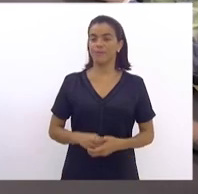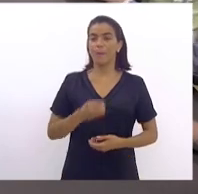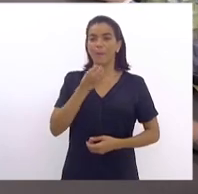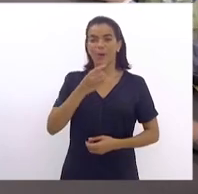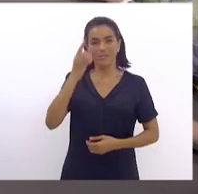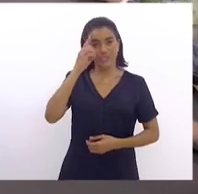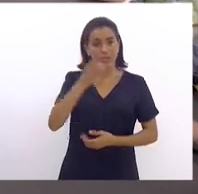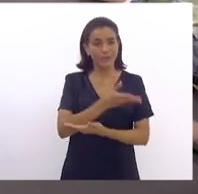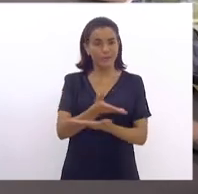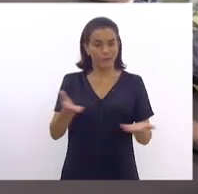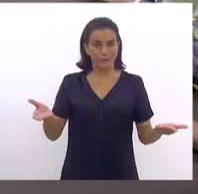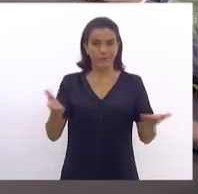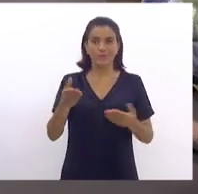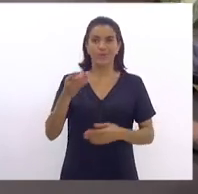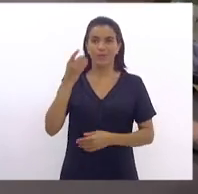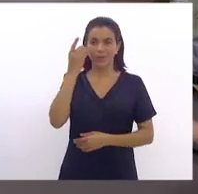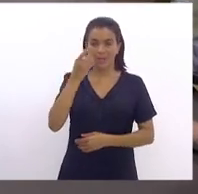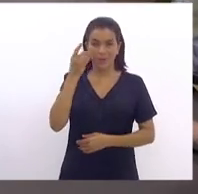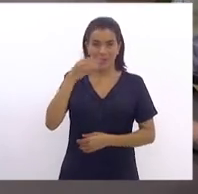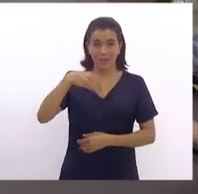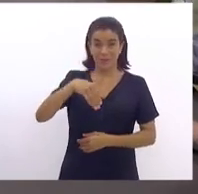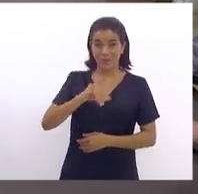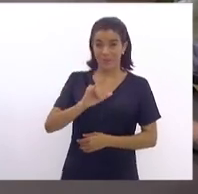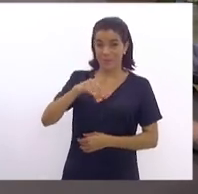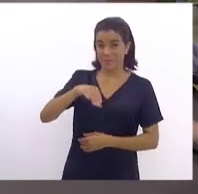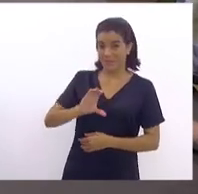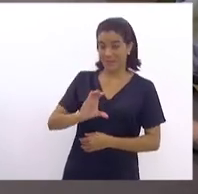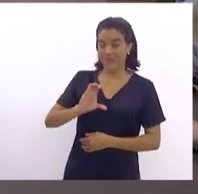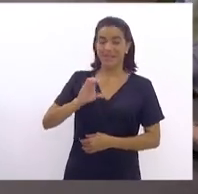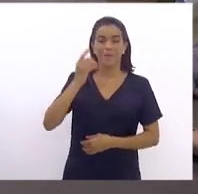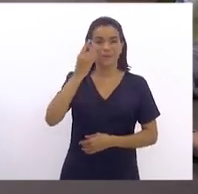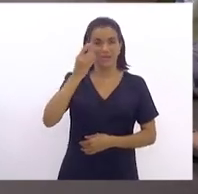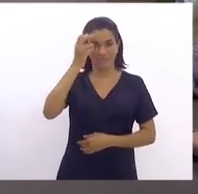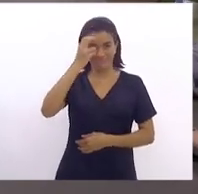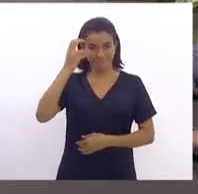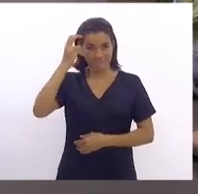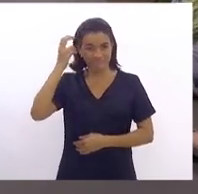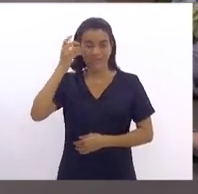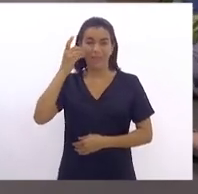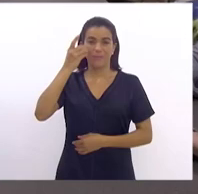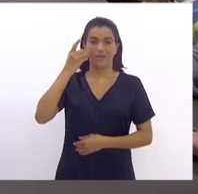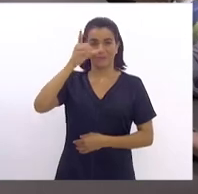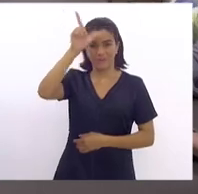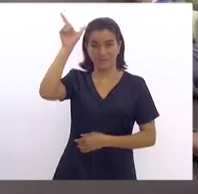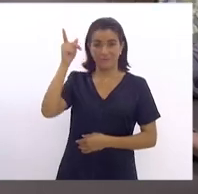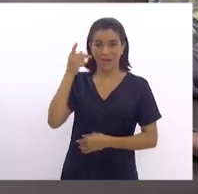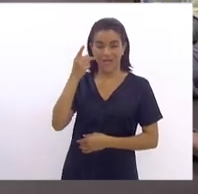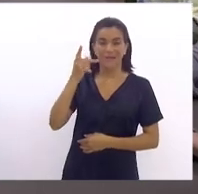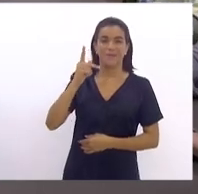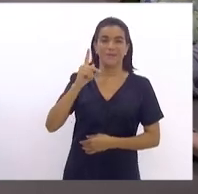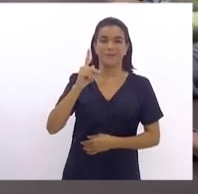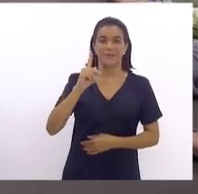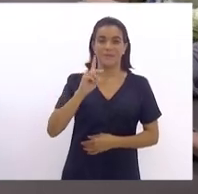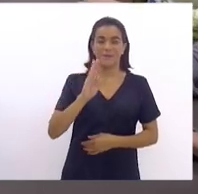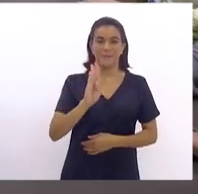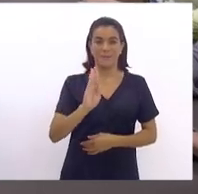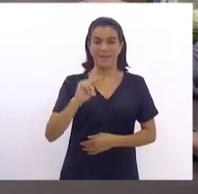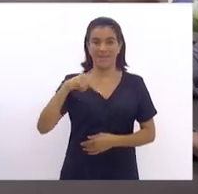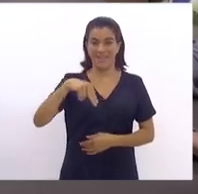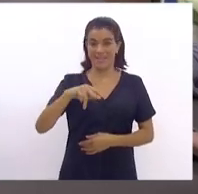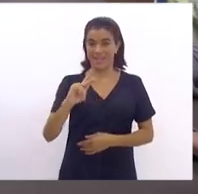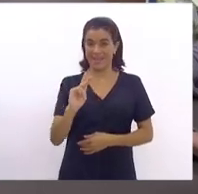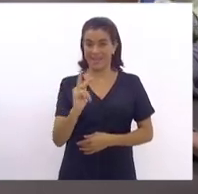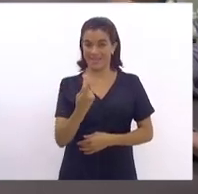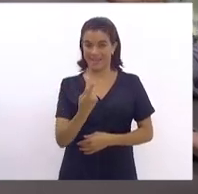Bom dia a todos, bom dia deputado Carlos Mink, deputada Verônica Lima, deputada Célia Jordão, deputado Luiz Paulo, deputado Carlinhos BNH. Saudar a todos